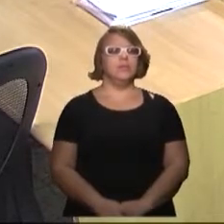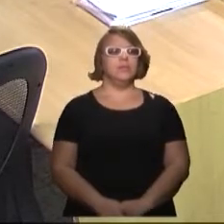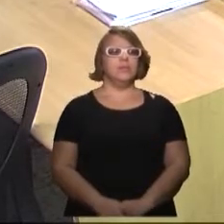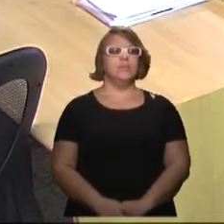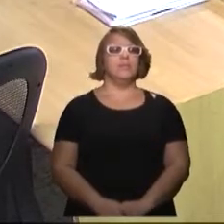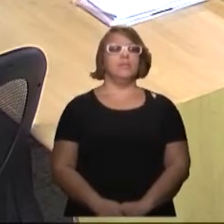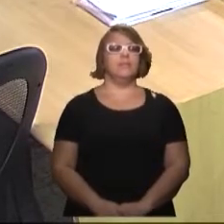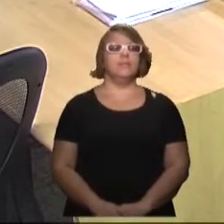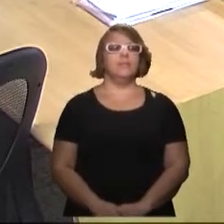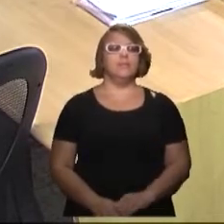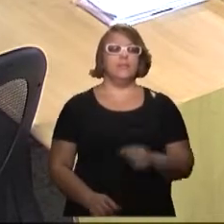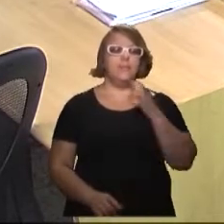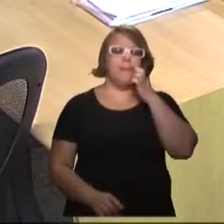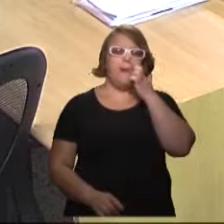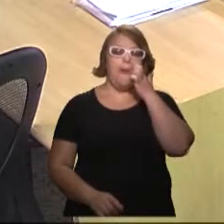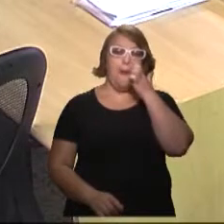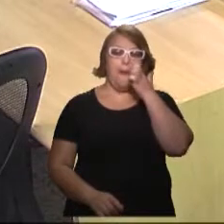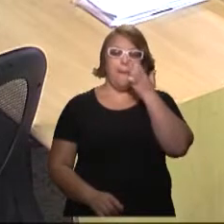Digão.